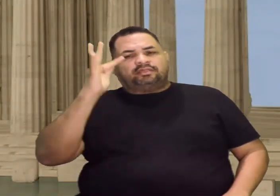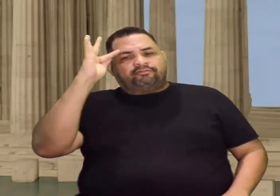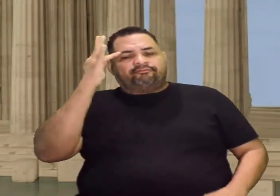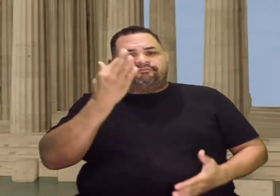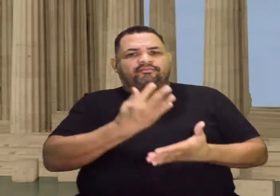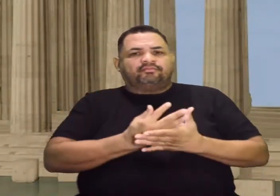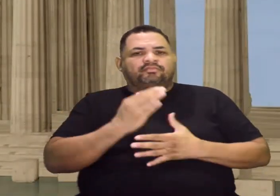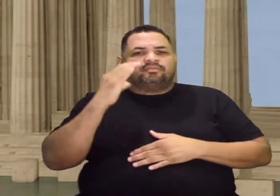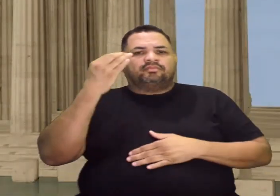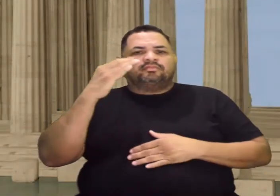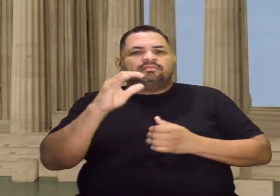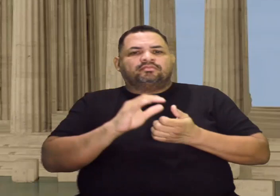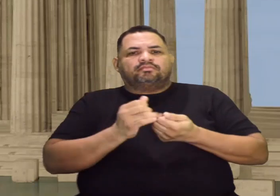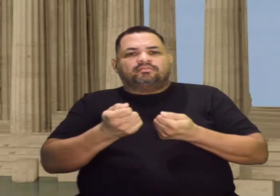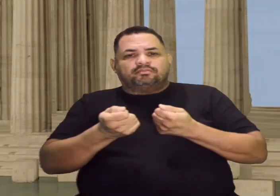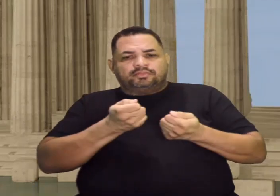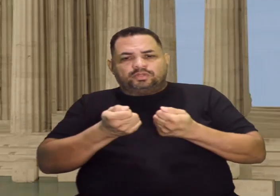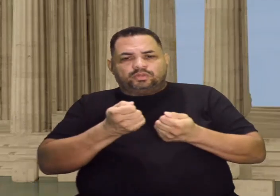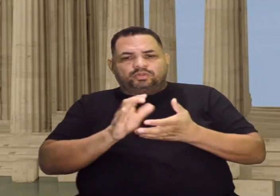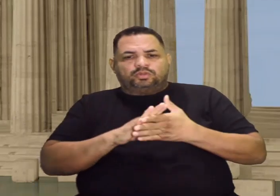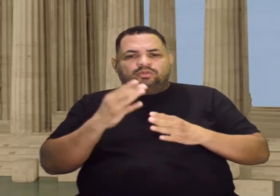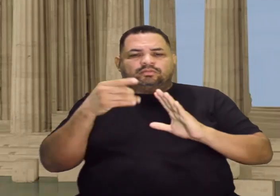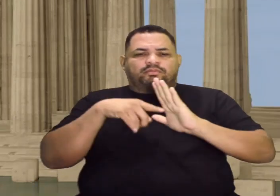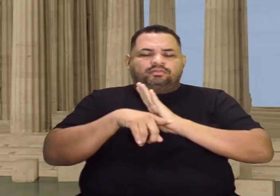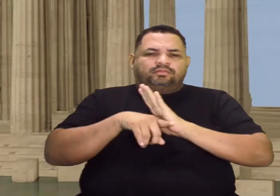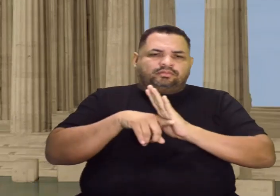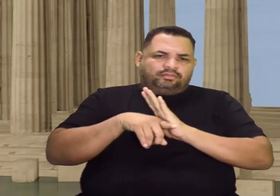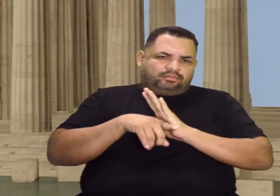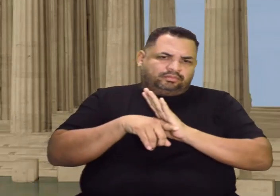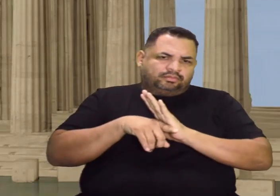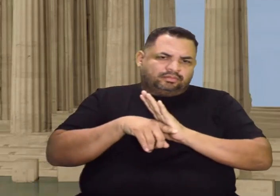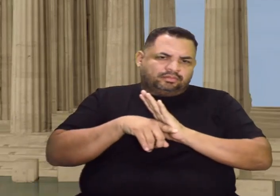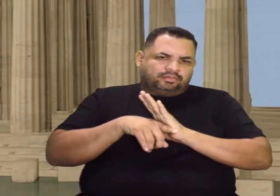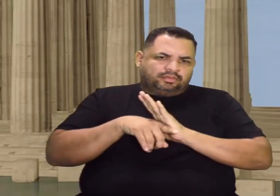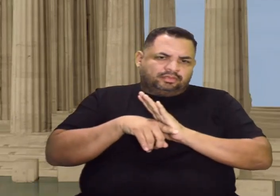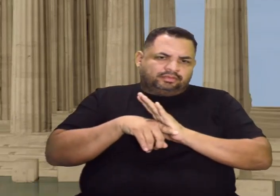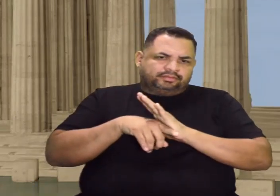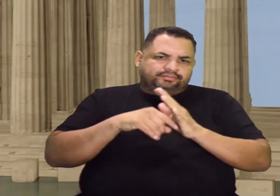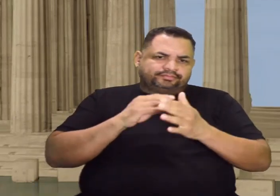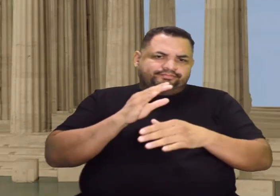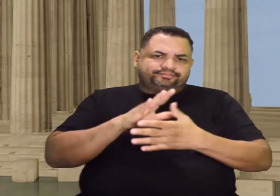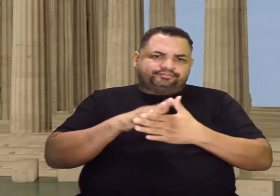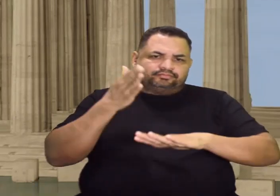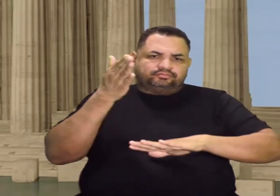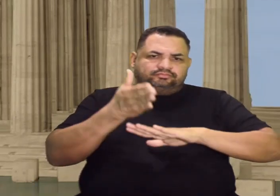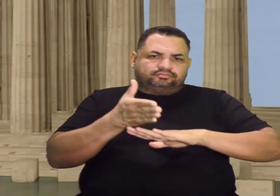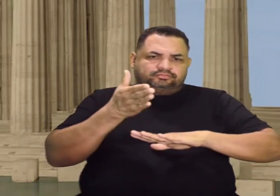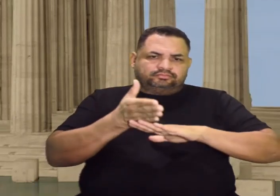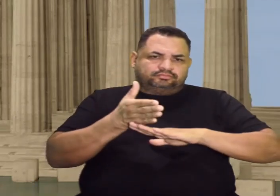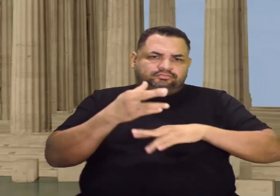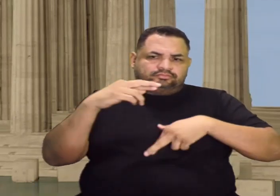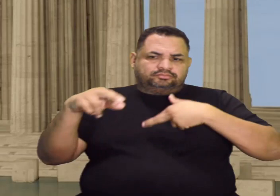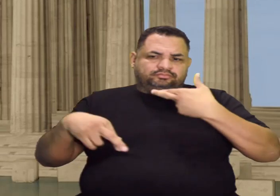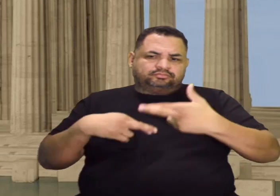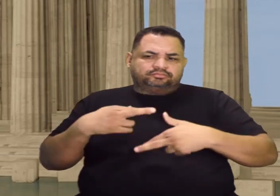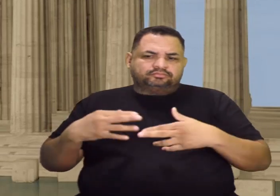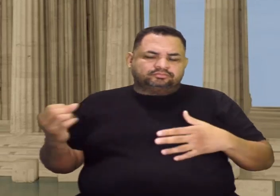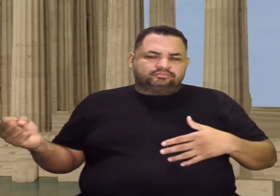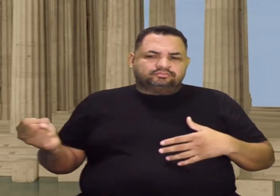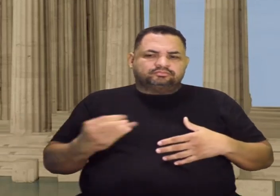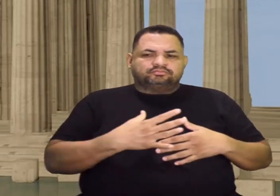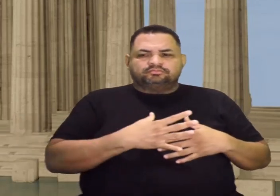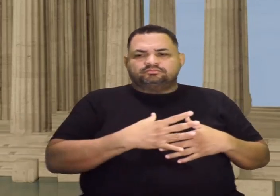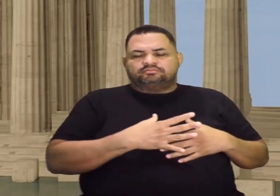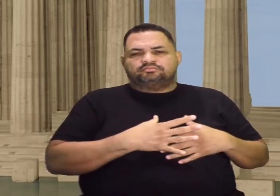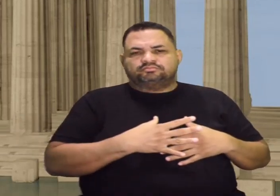tinha domínio, tinha que ter um controle de pesquisa, etc. Já na idade do Renascimento, que já na